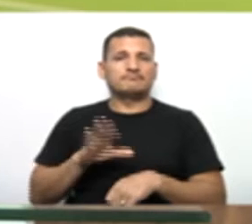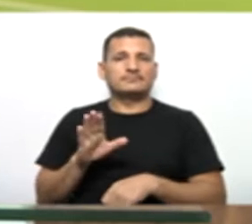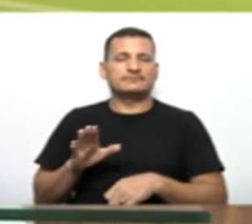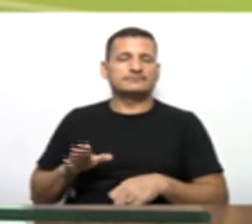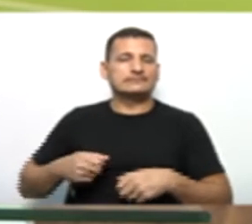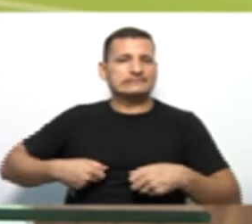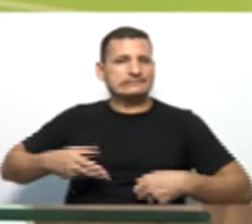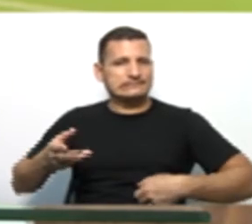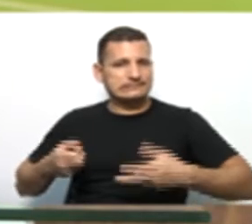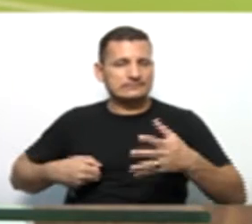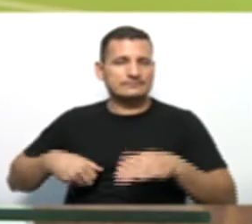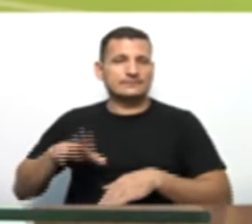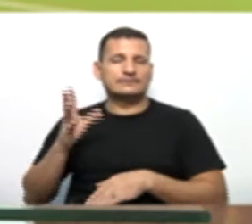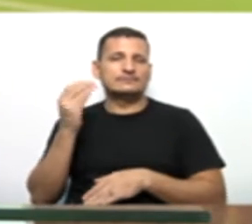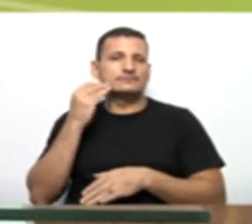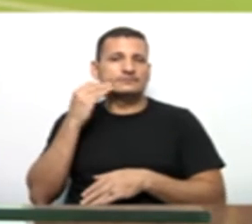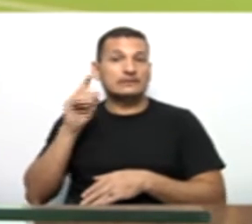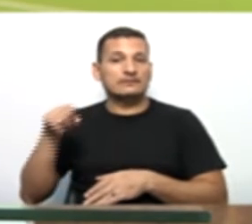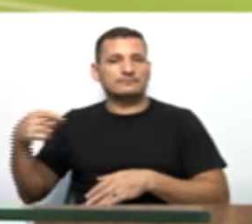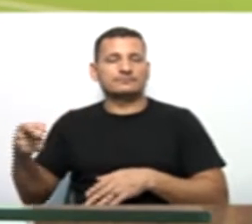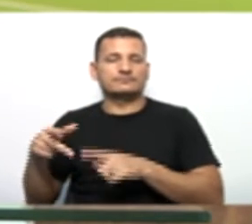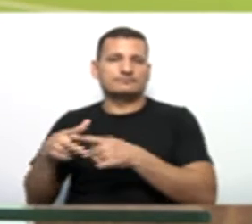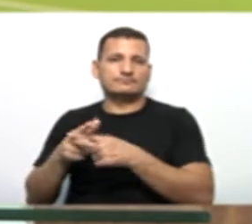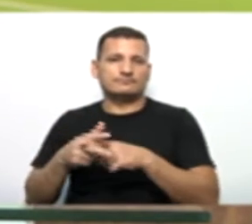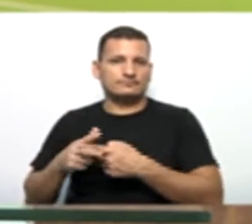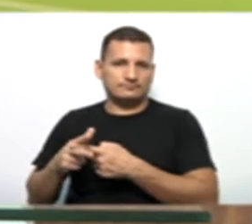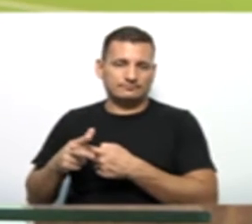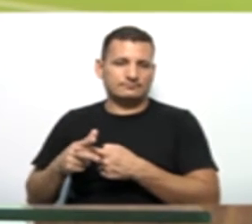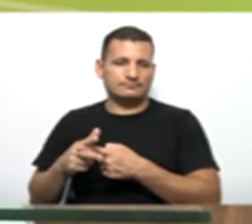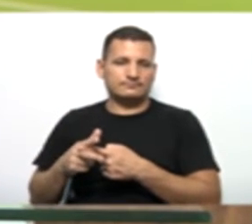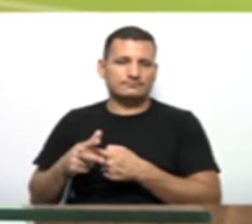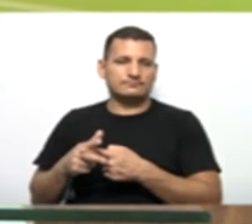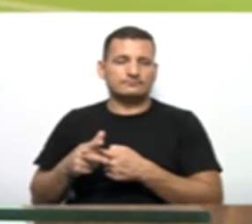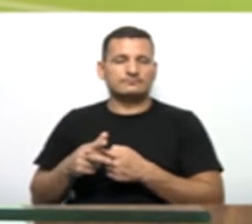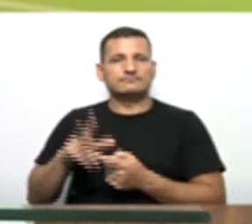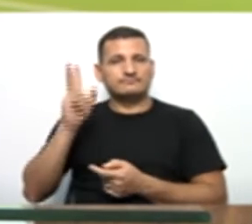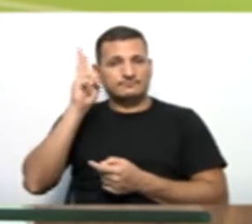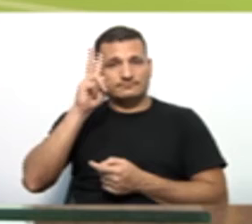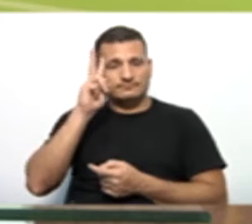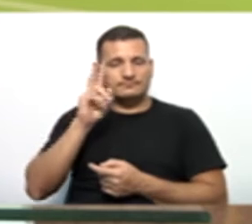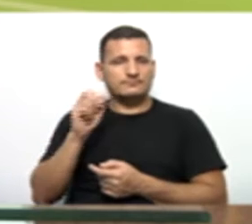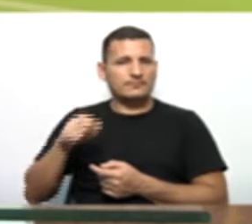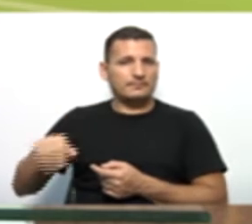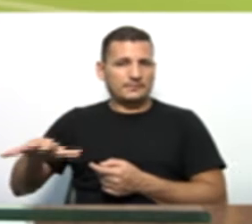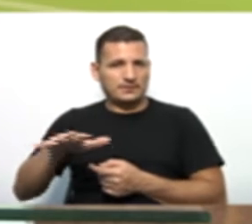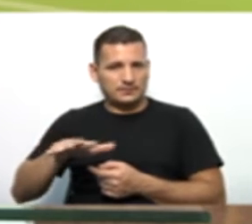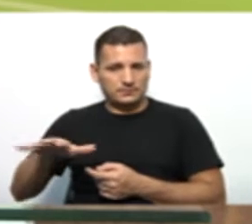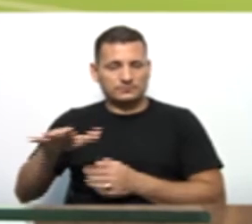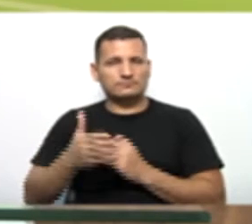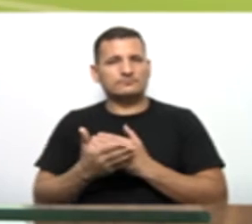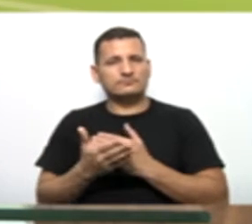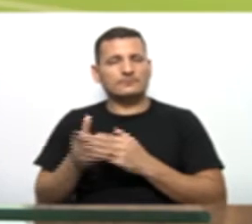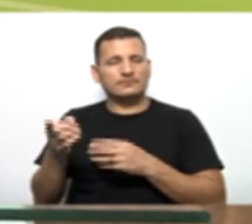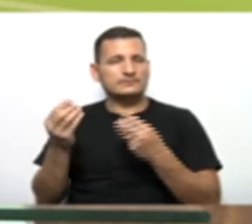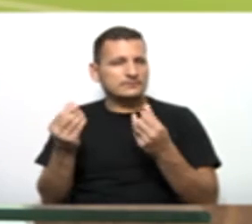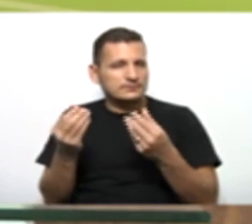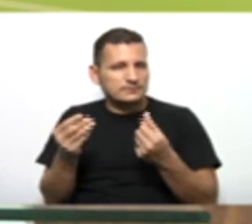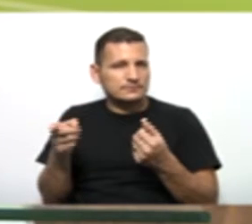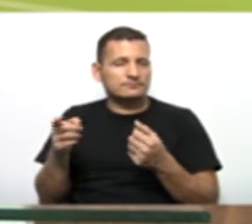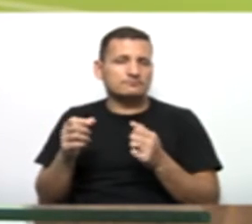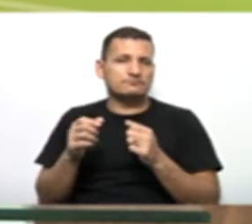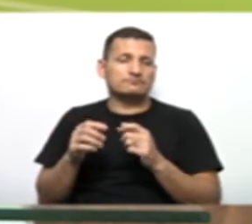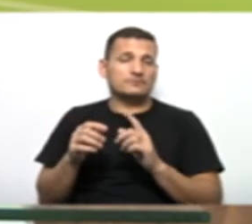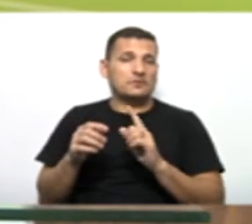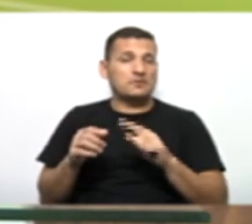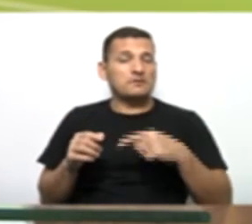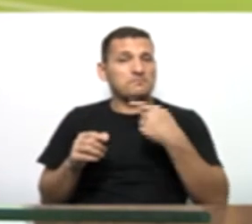custoso depois tentar consertar algo que já está feito. Lembrando que o meio ambiente, como é sensível, pode ser que mesmo